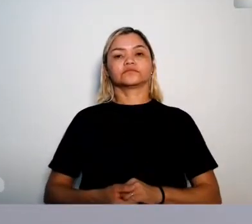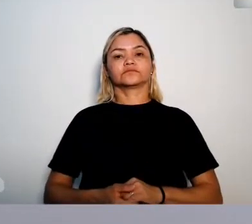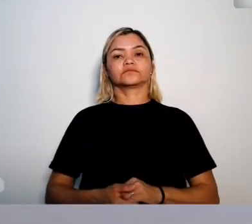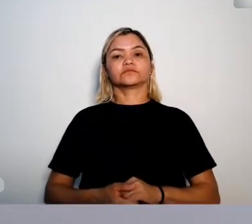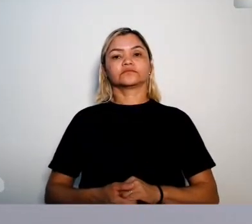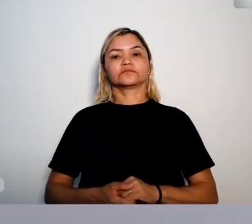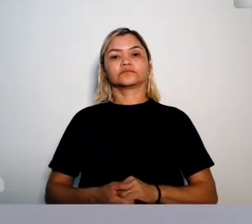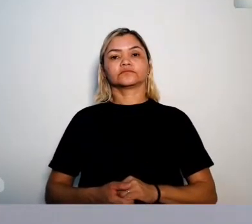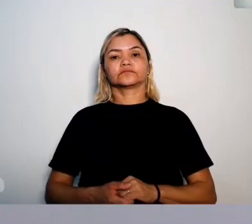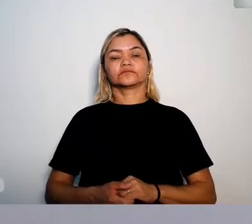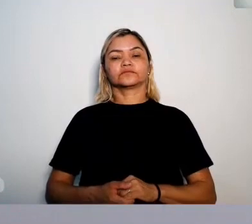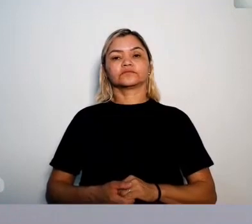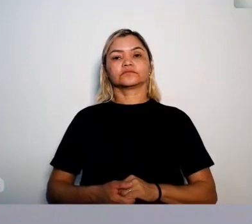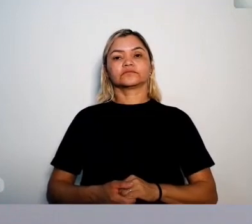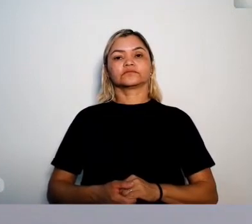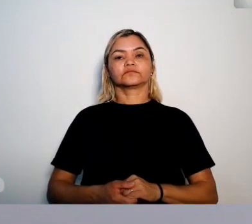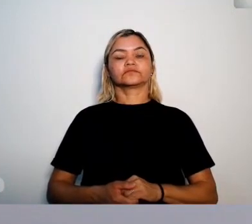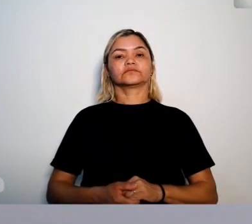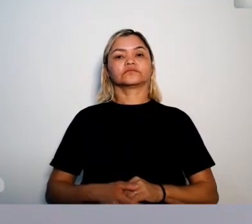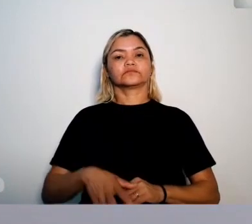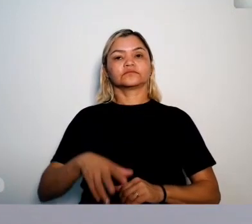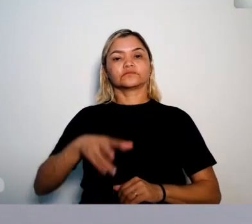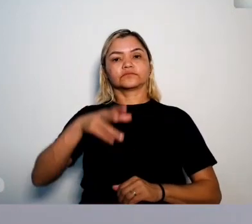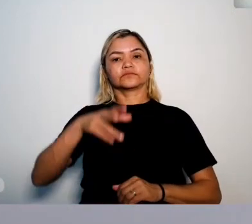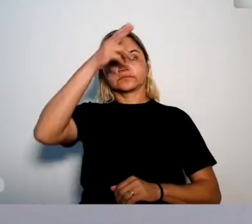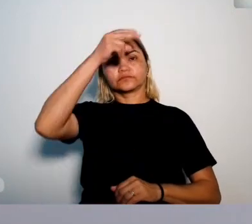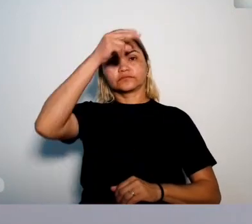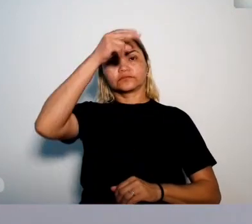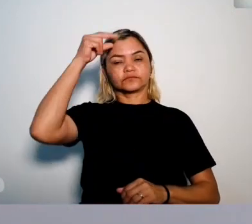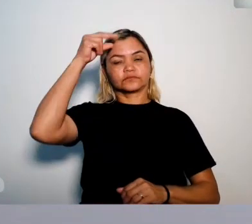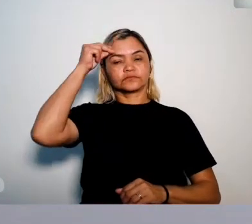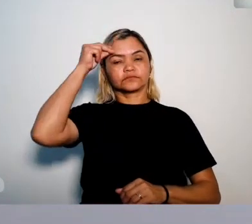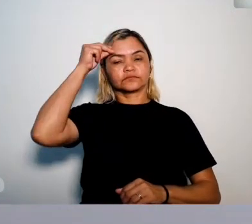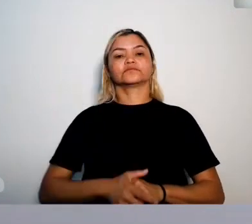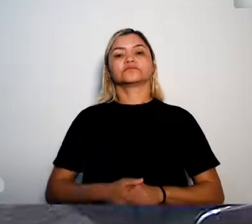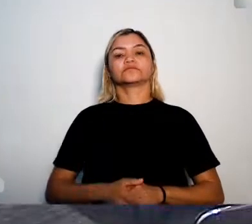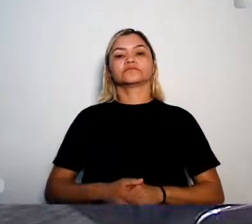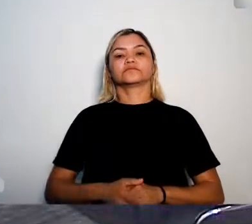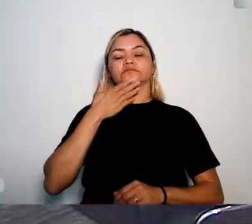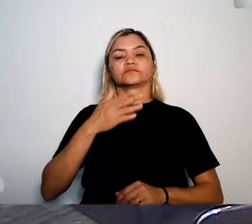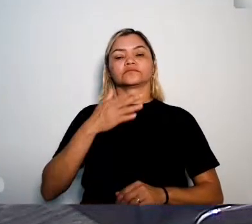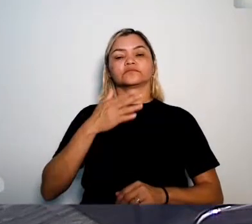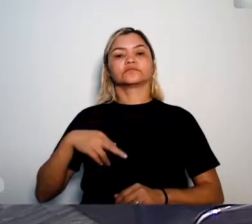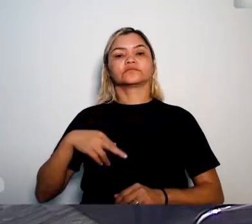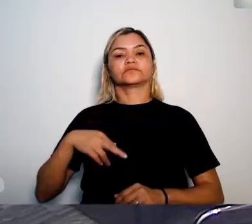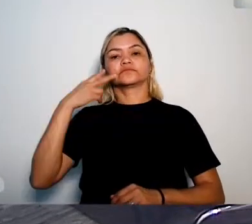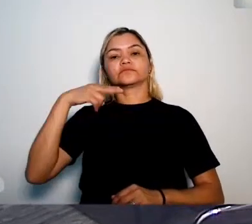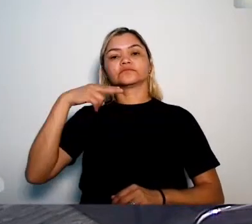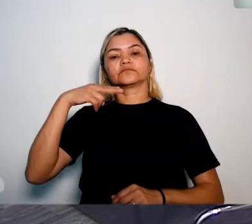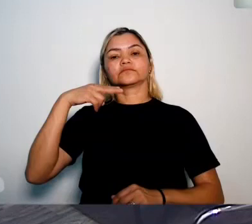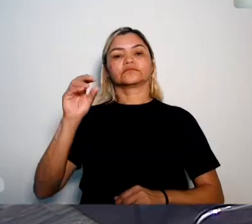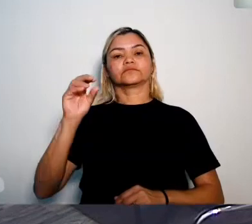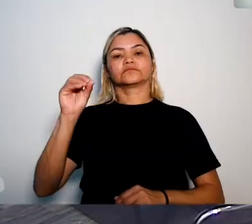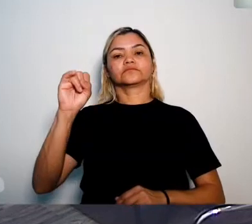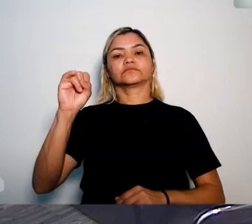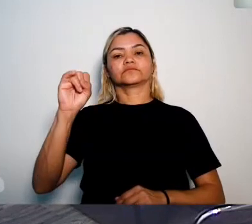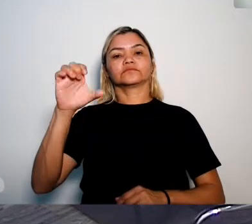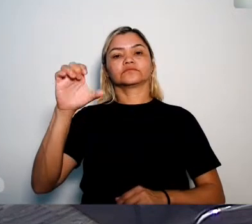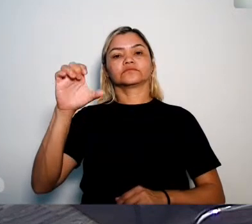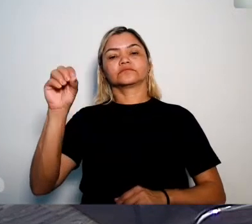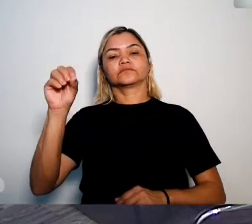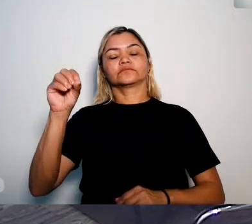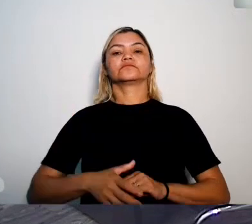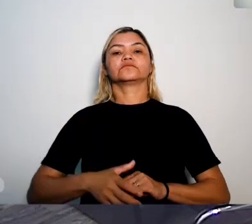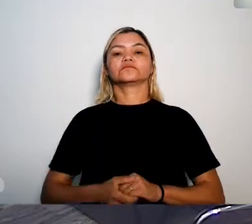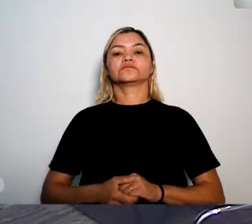Do prefeito municipal, pedido de vista solicitado pela vereadora Rosiello. Está em votação a mensagem. Está em votação a mensagem. Qual...